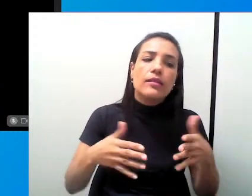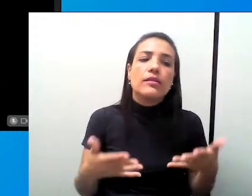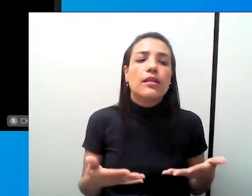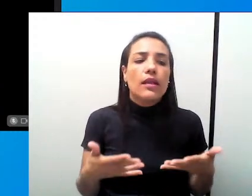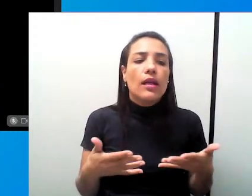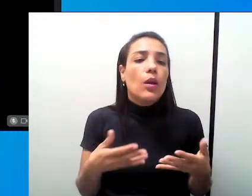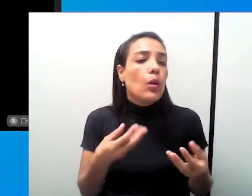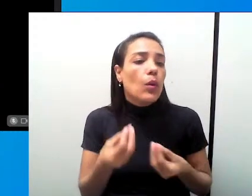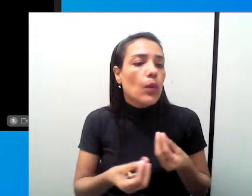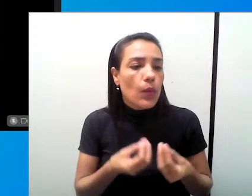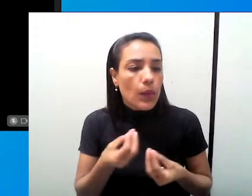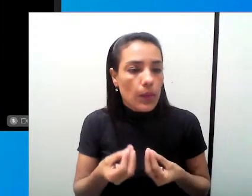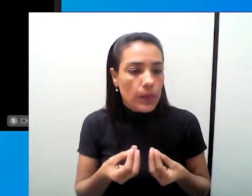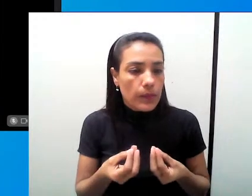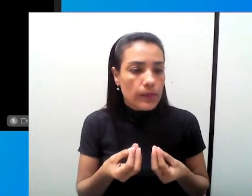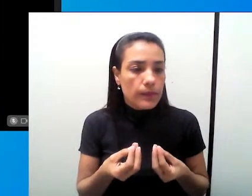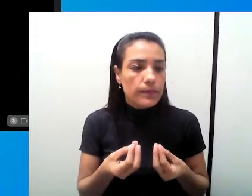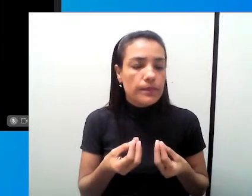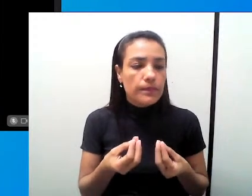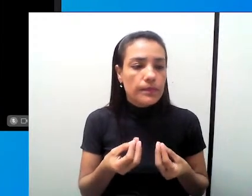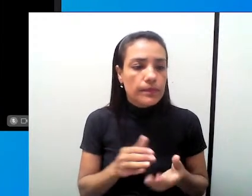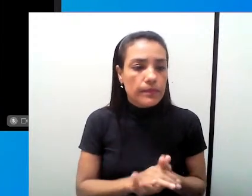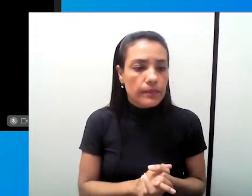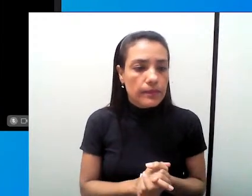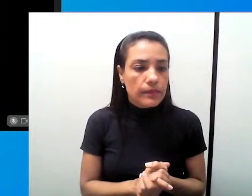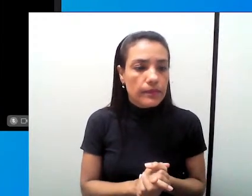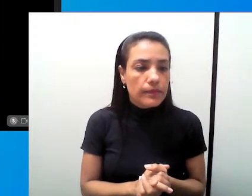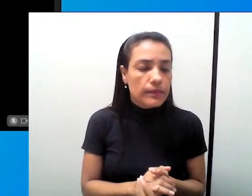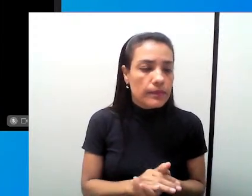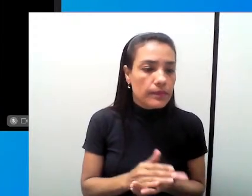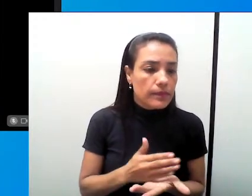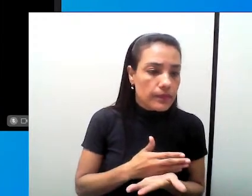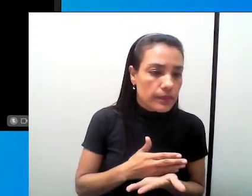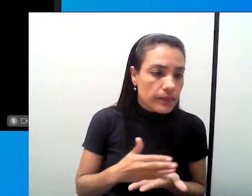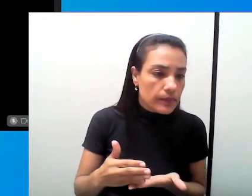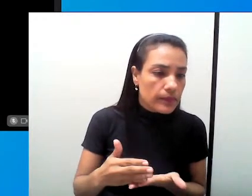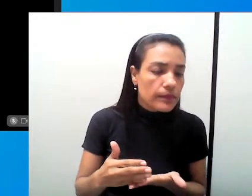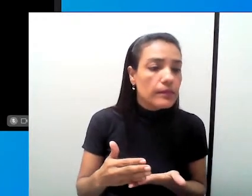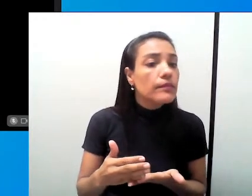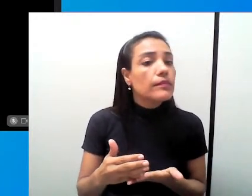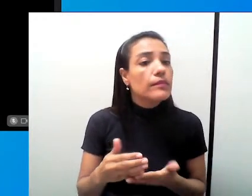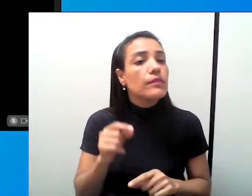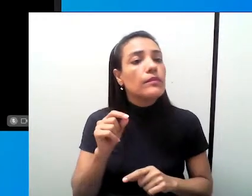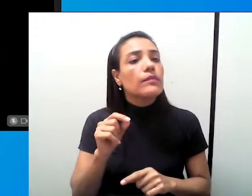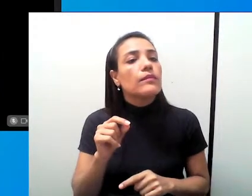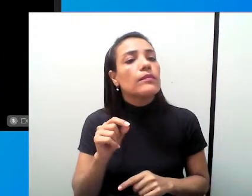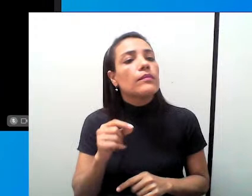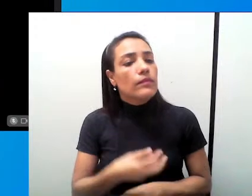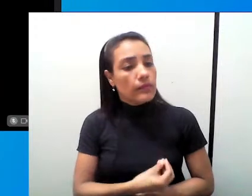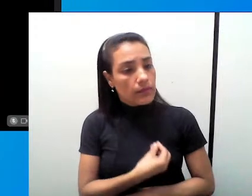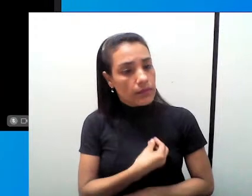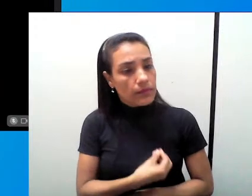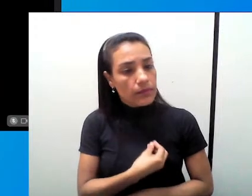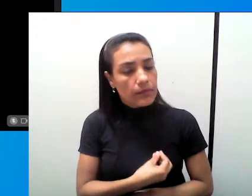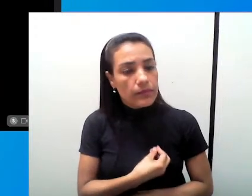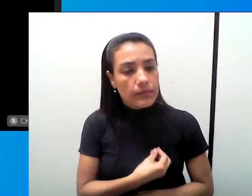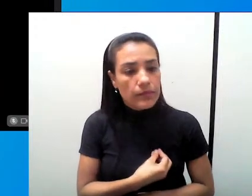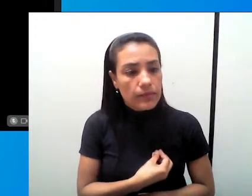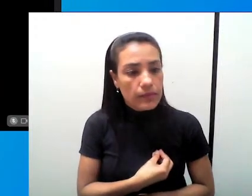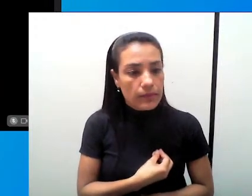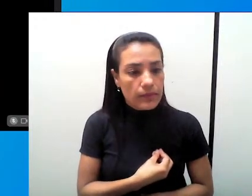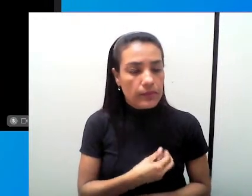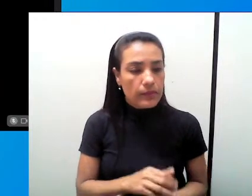a forma ela precisa ser debatida e dialogada a partir da realidade e